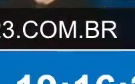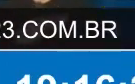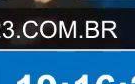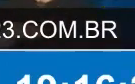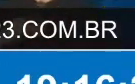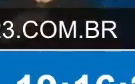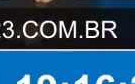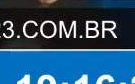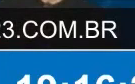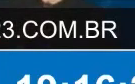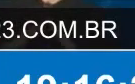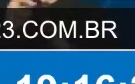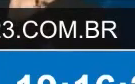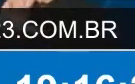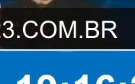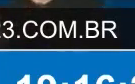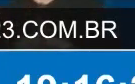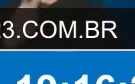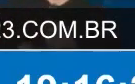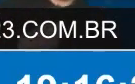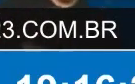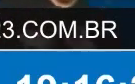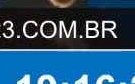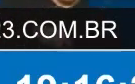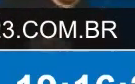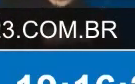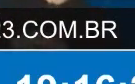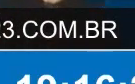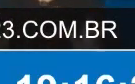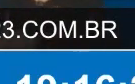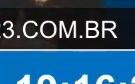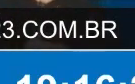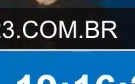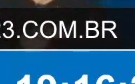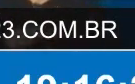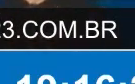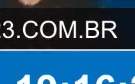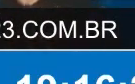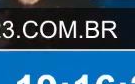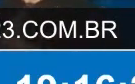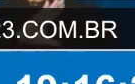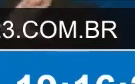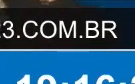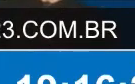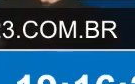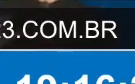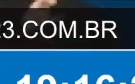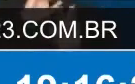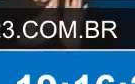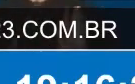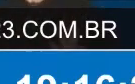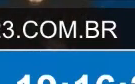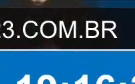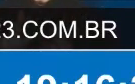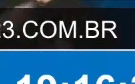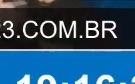da Casa Civil, Ciro Nogueira, e da Economia, Paulo Guedes. O ministro Antônio Anastasia, que é o que é o relator